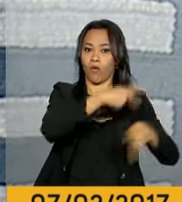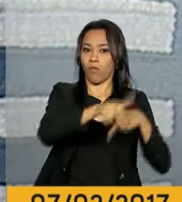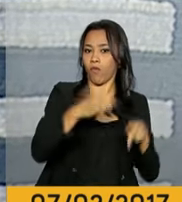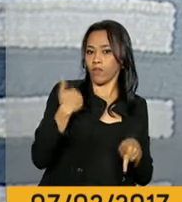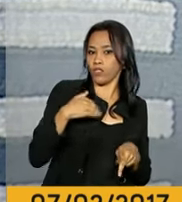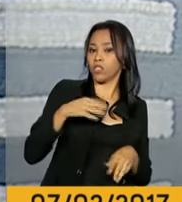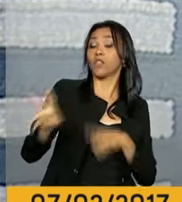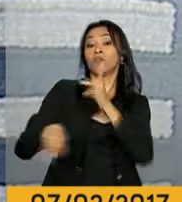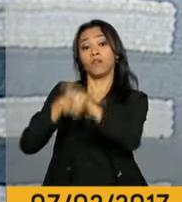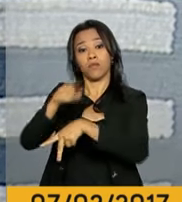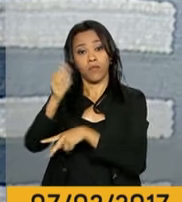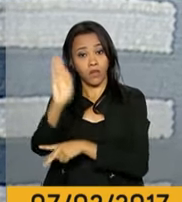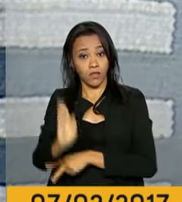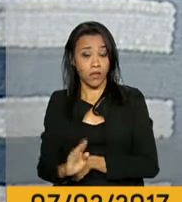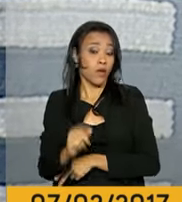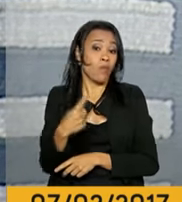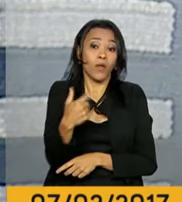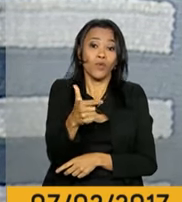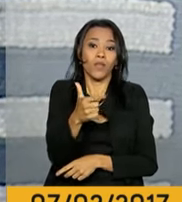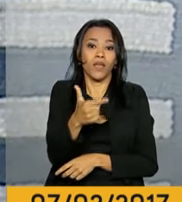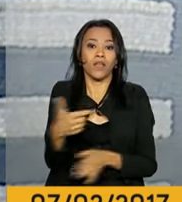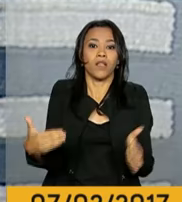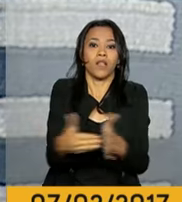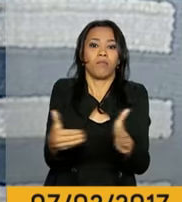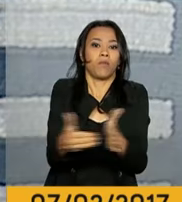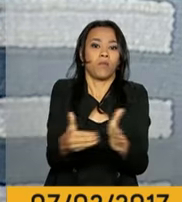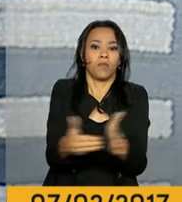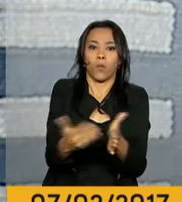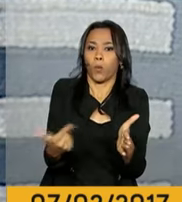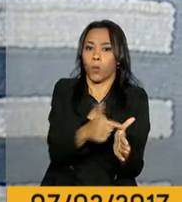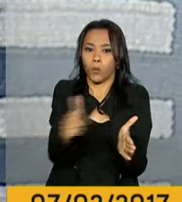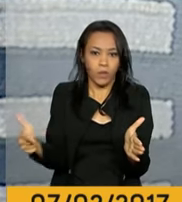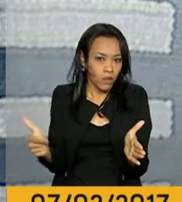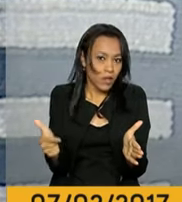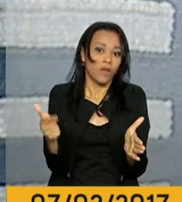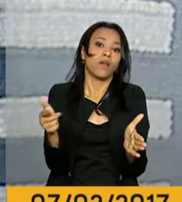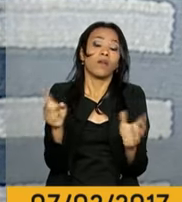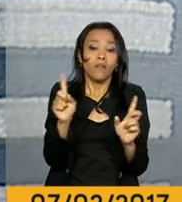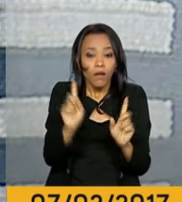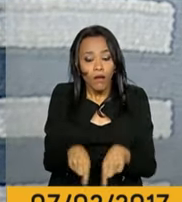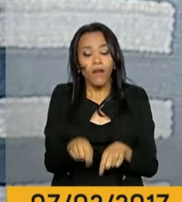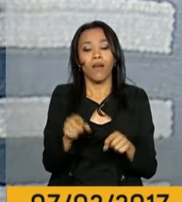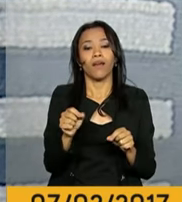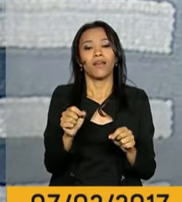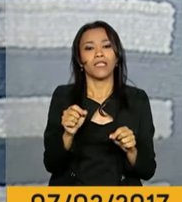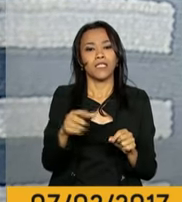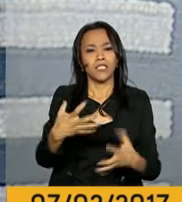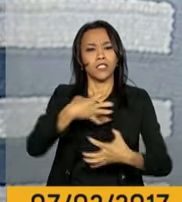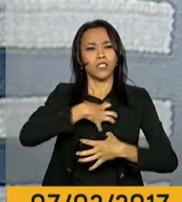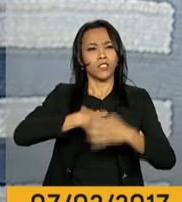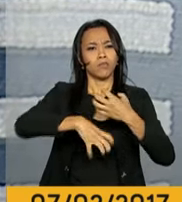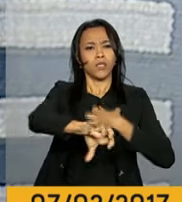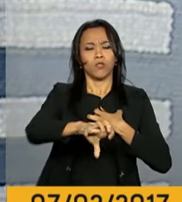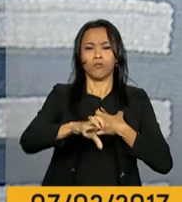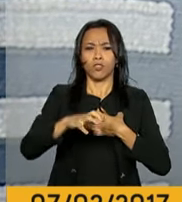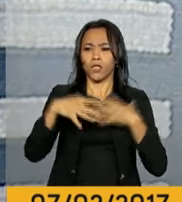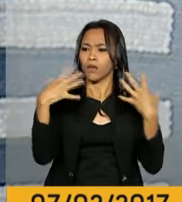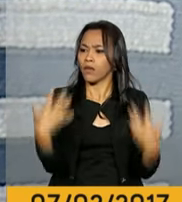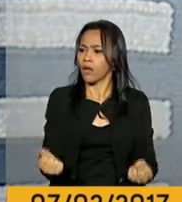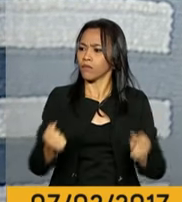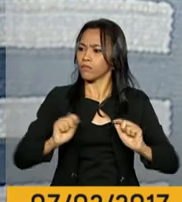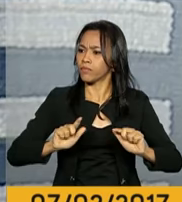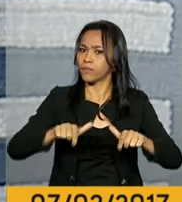não há tabus na relação Brasil Argentina e é esse espírito de realização esse sentido